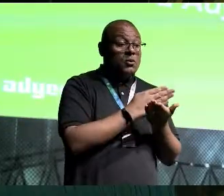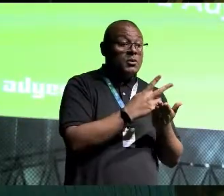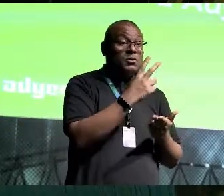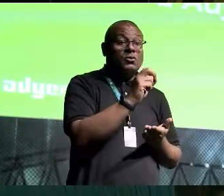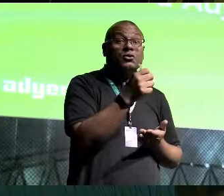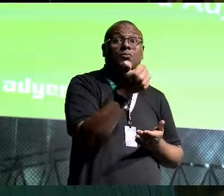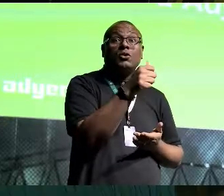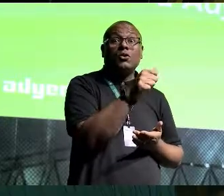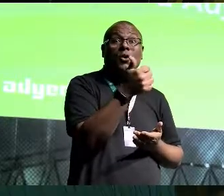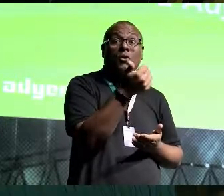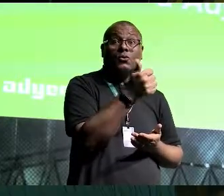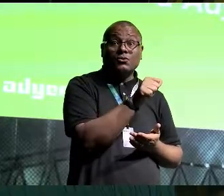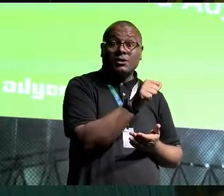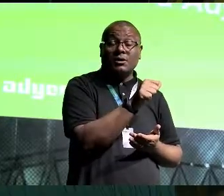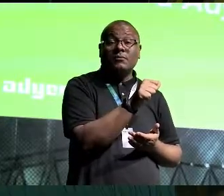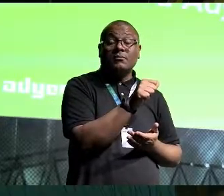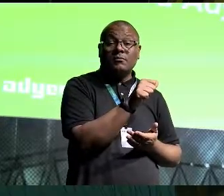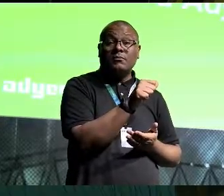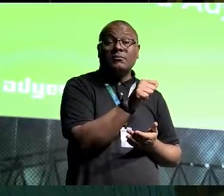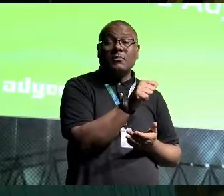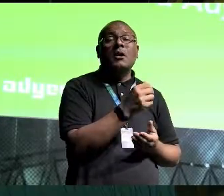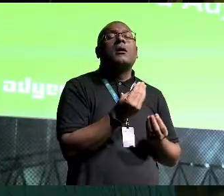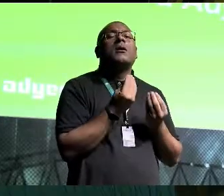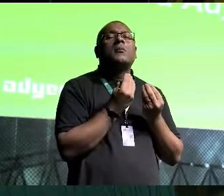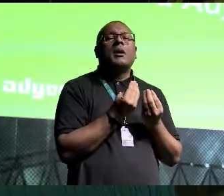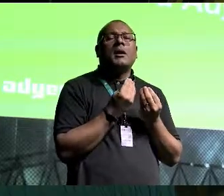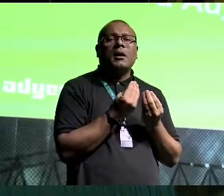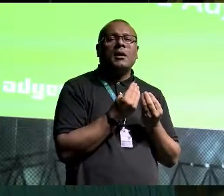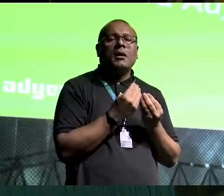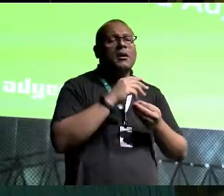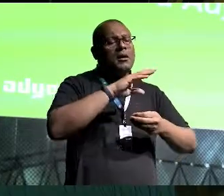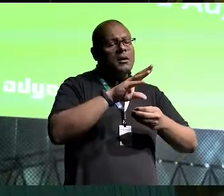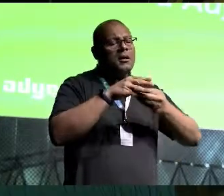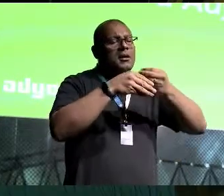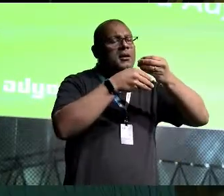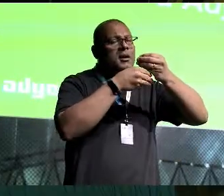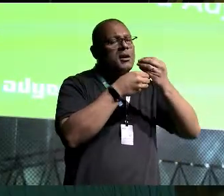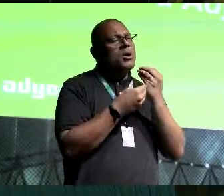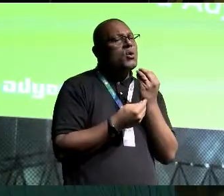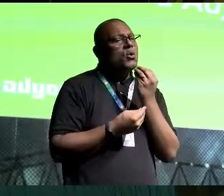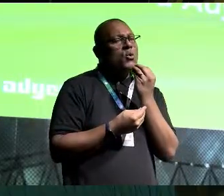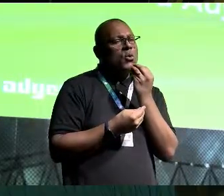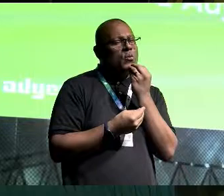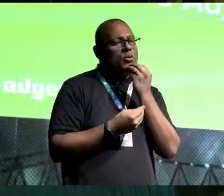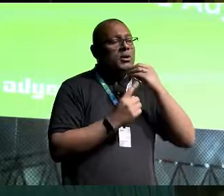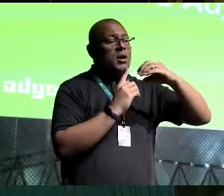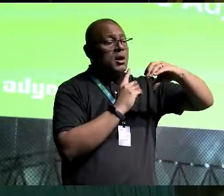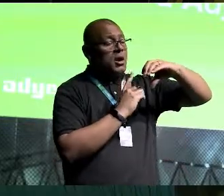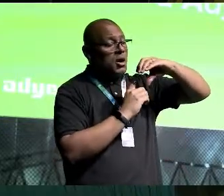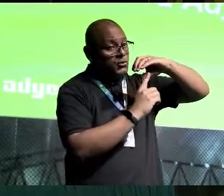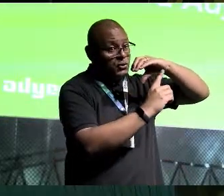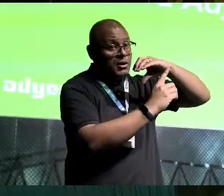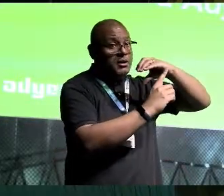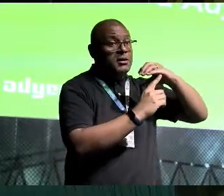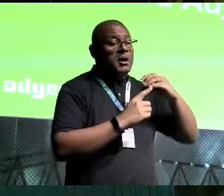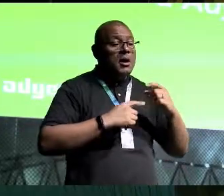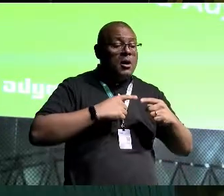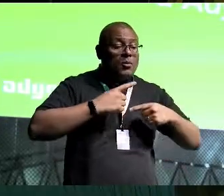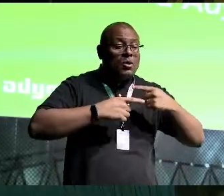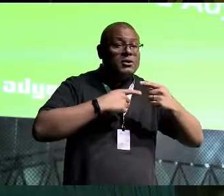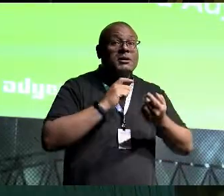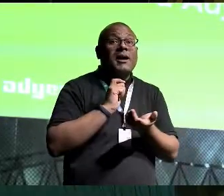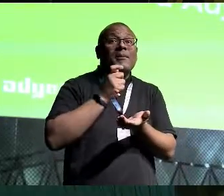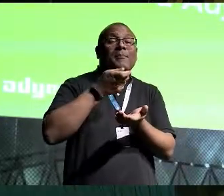2011 para trazer a oportunidade dos nossos clientes de processar pagamentos.